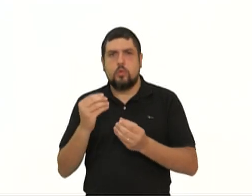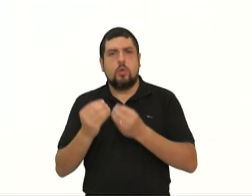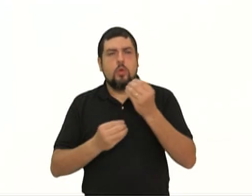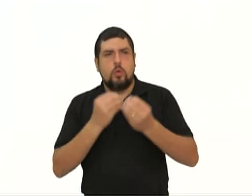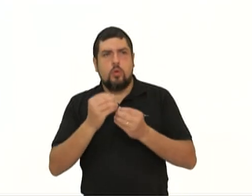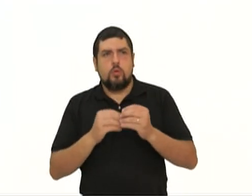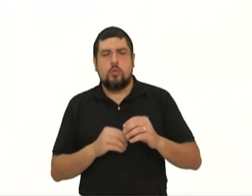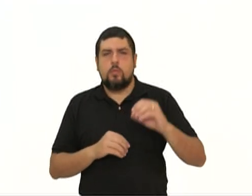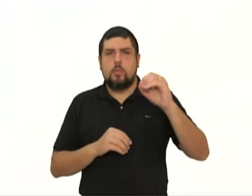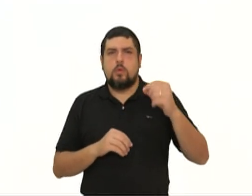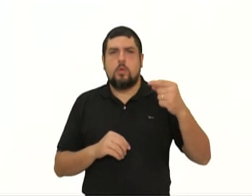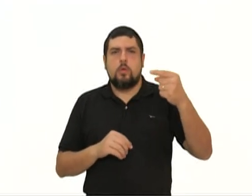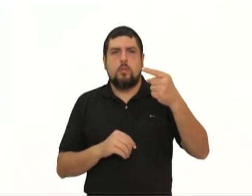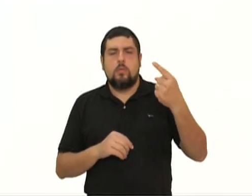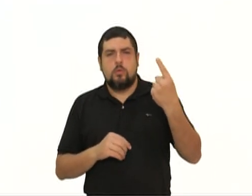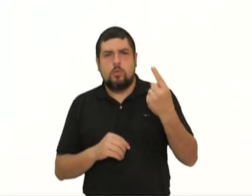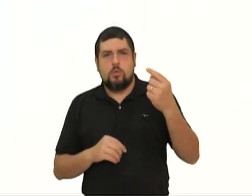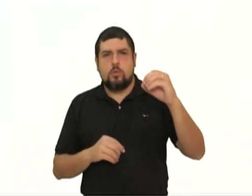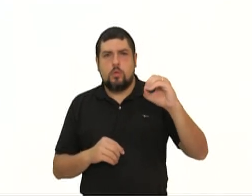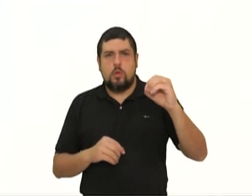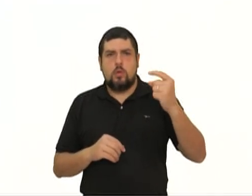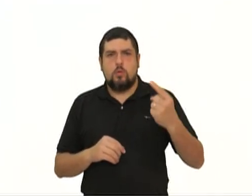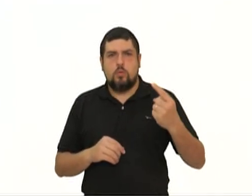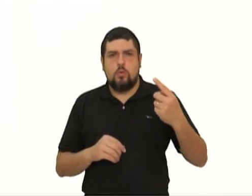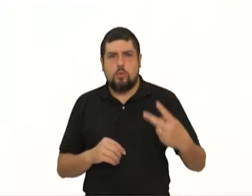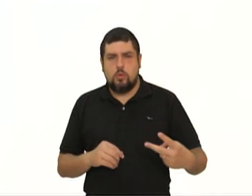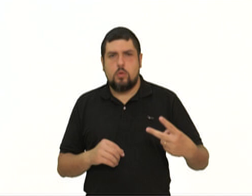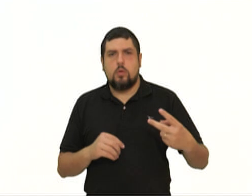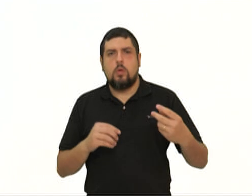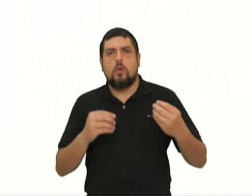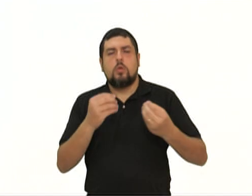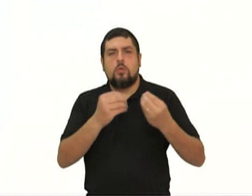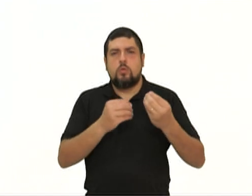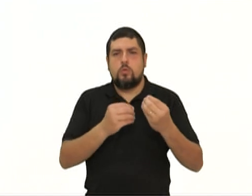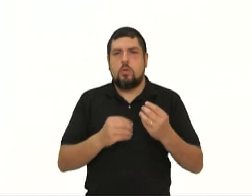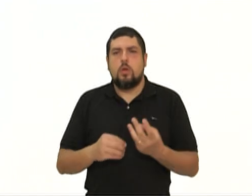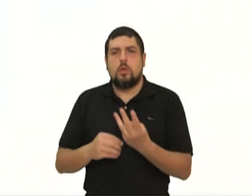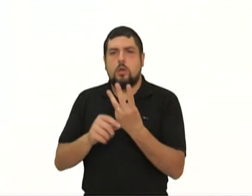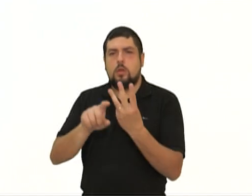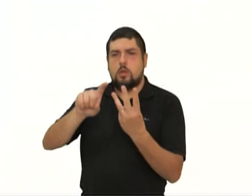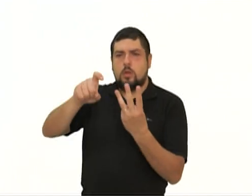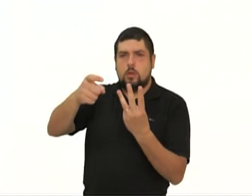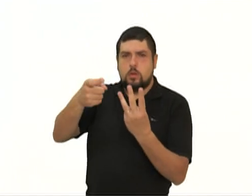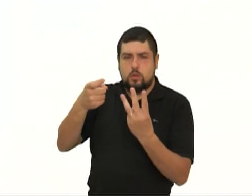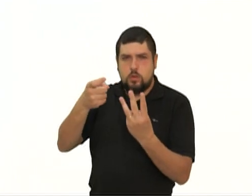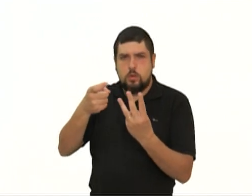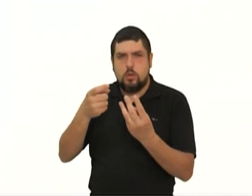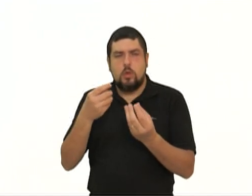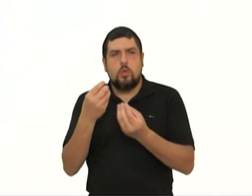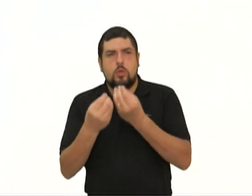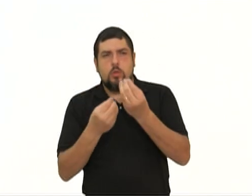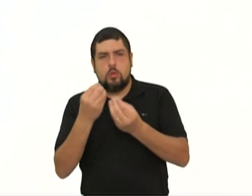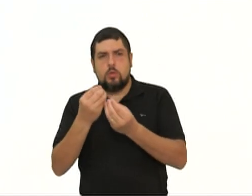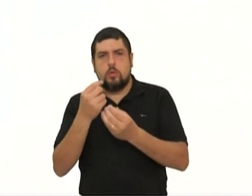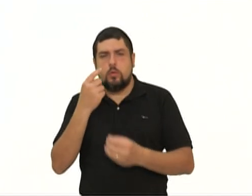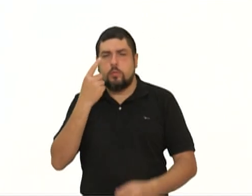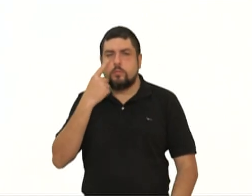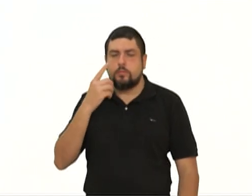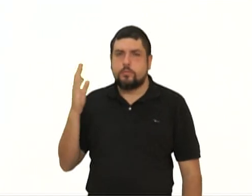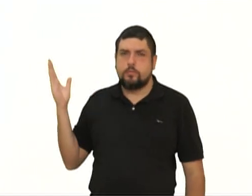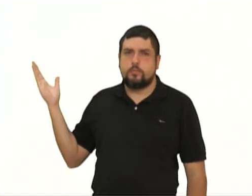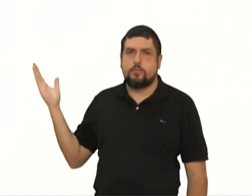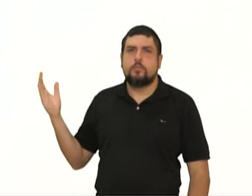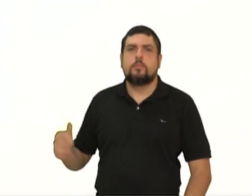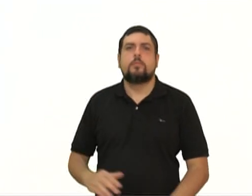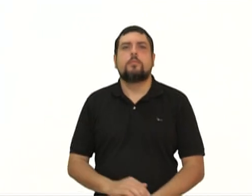0, 1 e 2 na função 3 elevado a x, a gente encontra esses pontos cartesianos. Olha